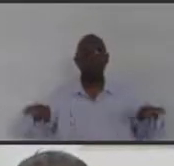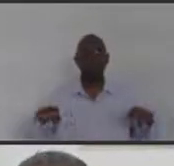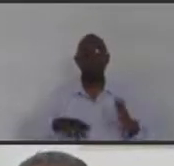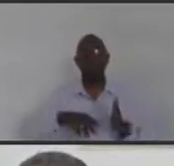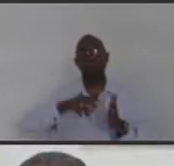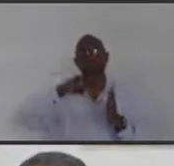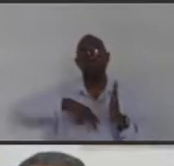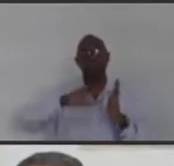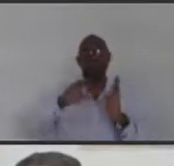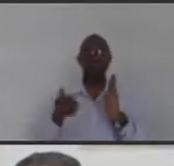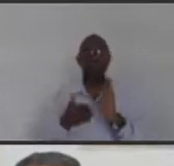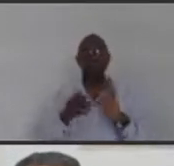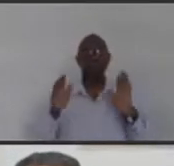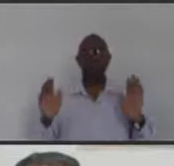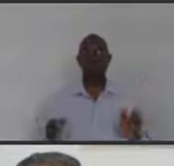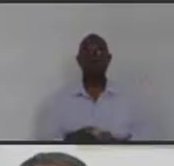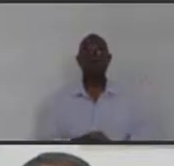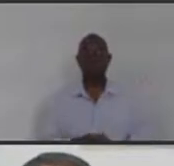seu presidente.